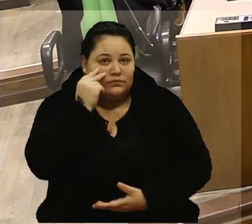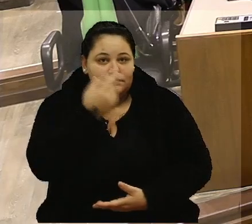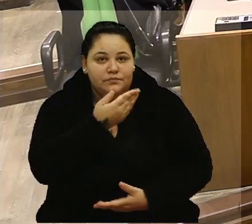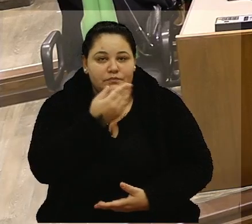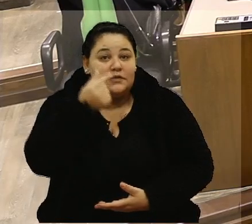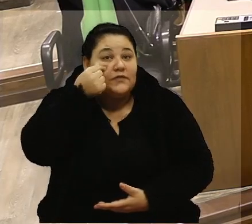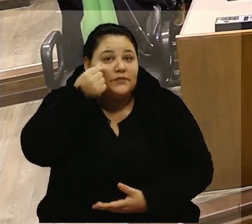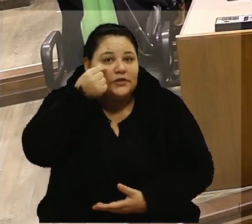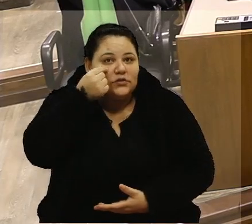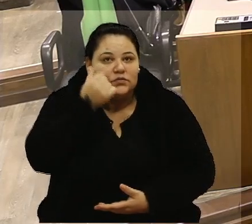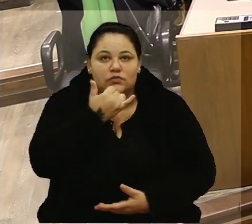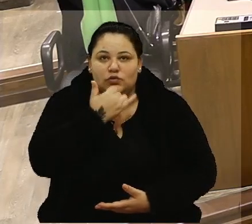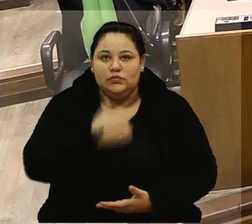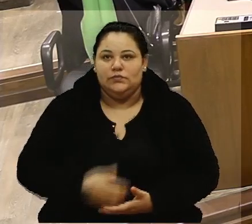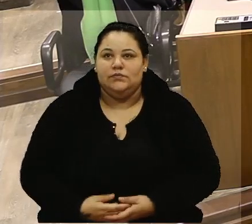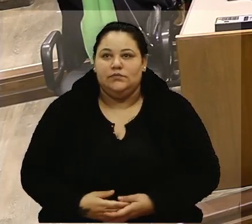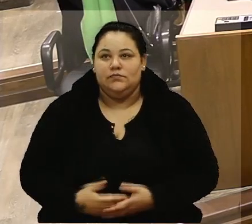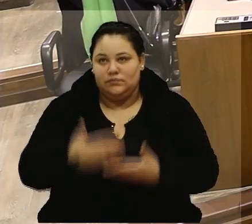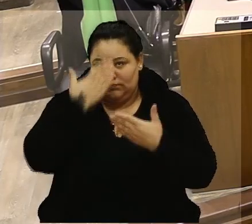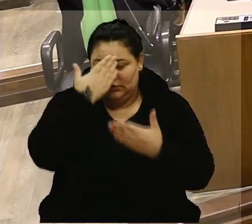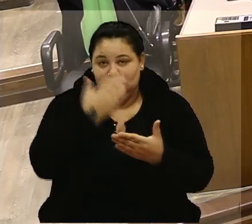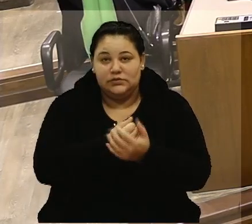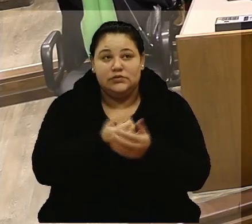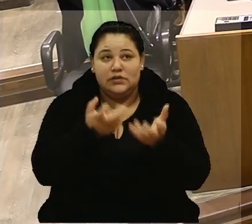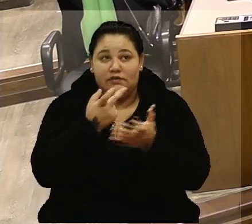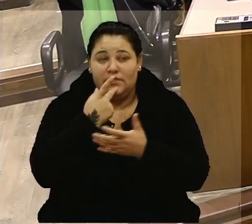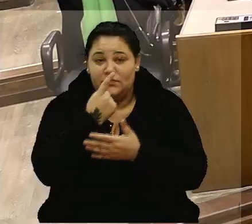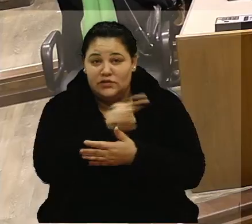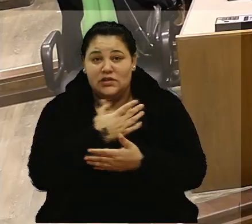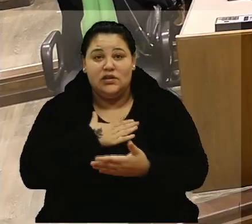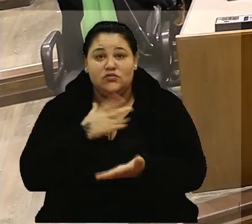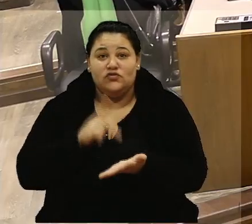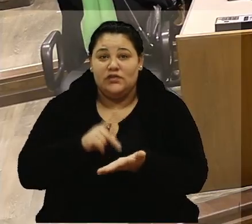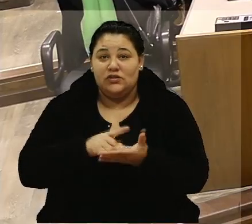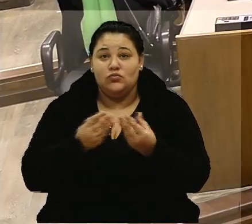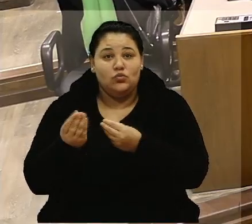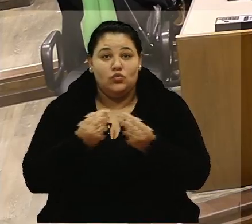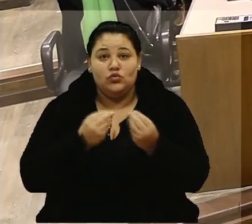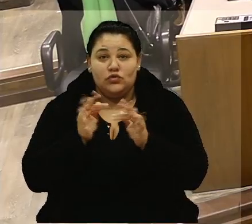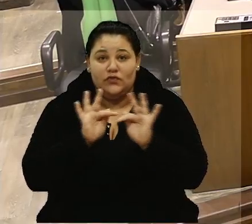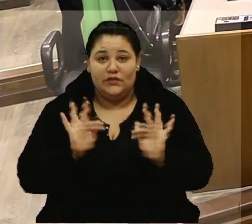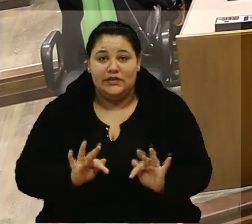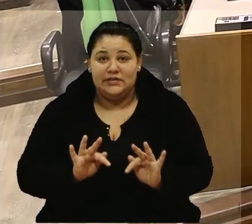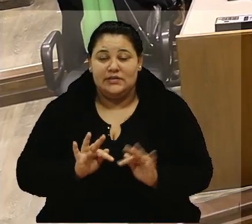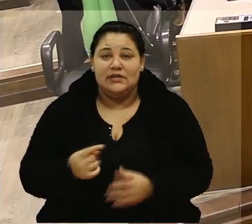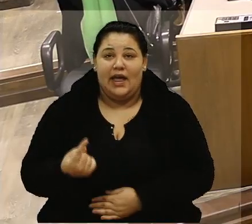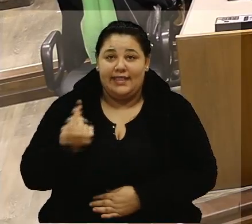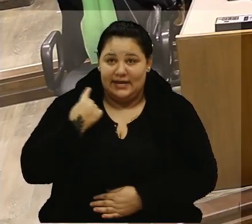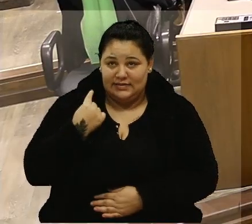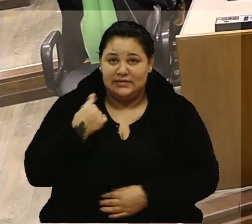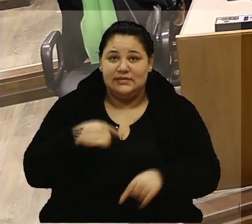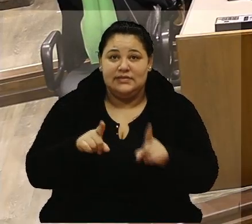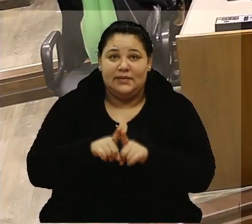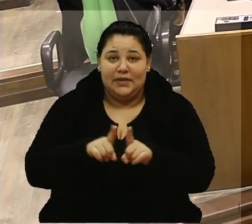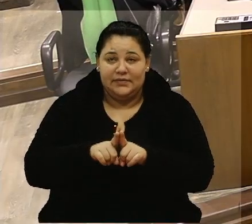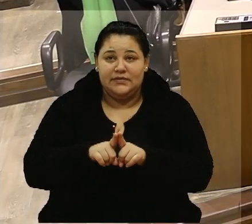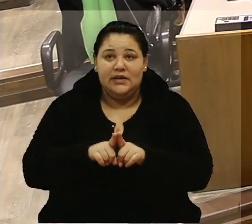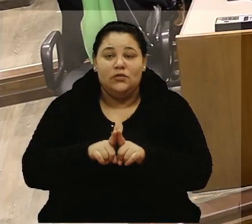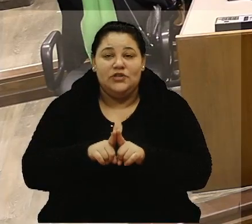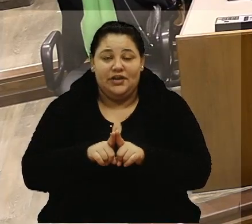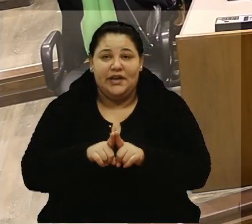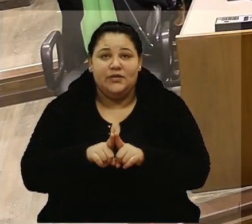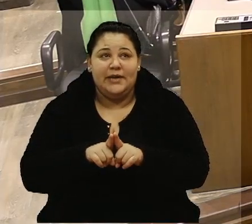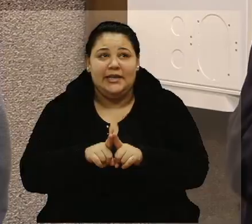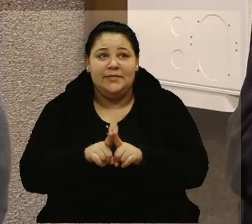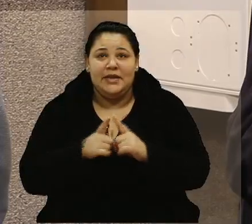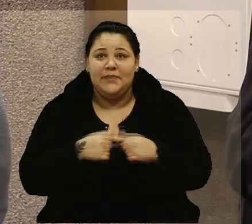Rafael, obrigado pela parte. Eu quero dizer ao senhor que eu fico muito feliz de lá atrás, no